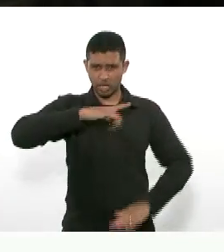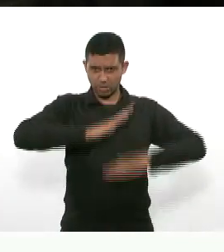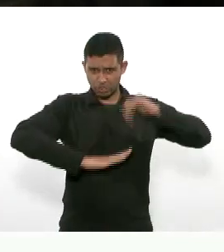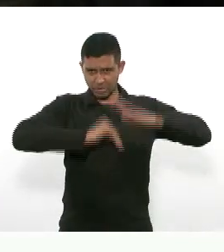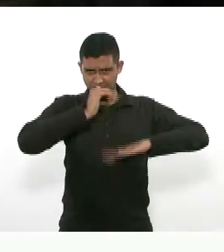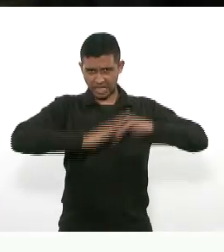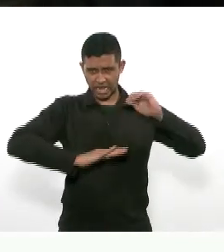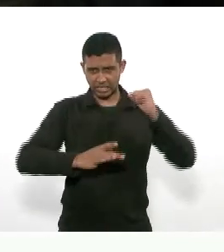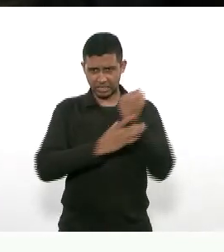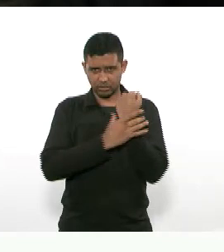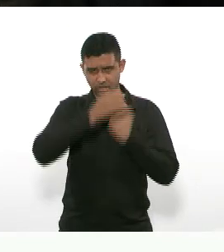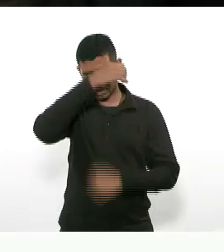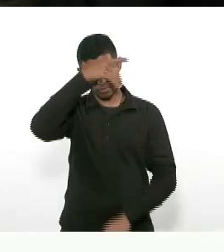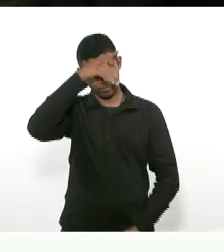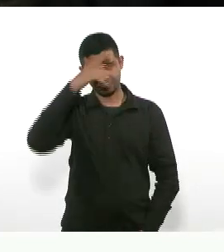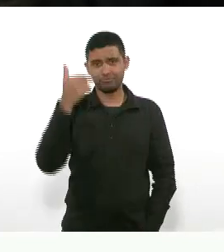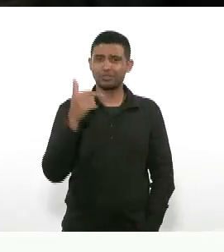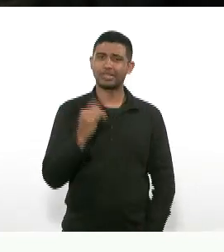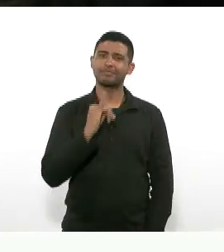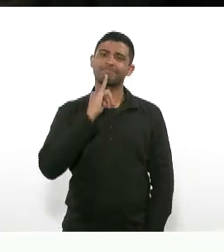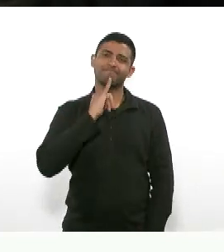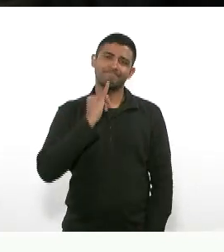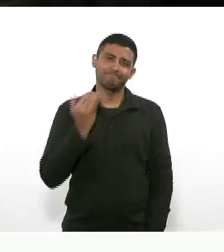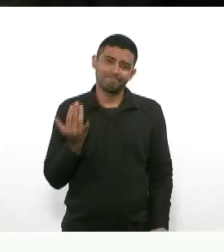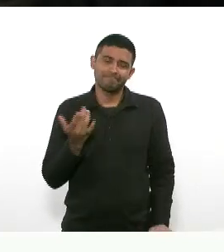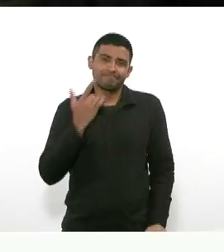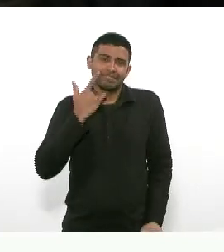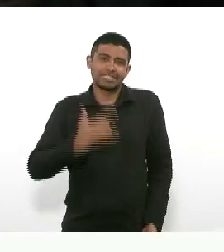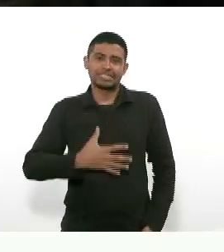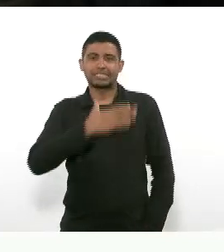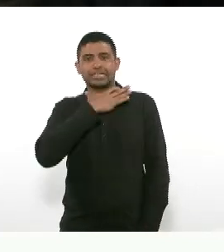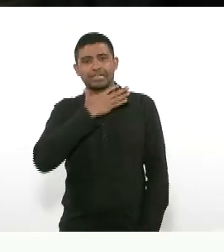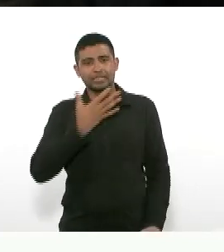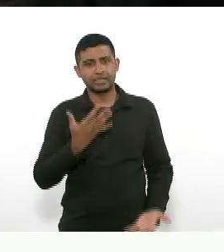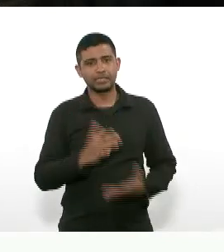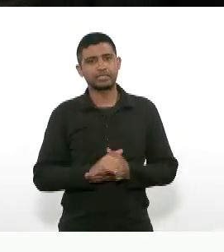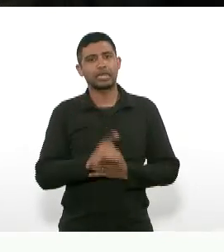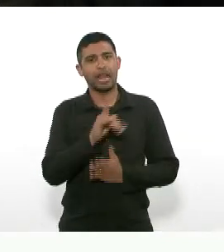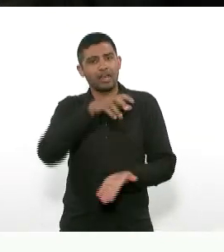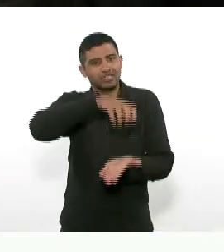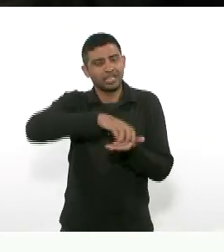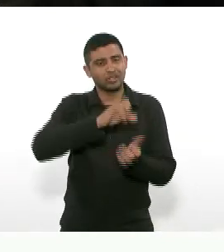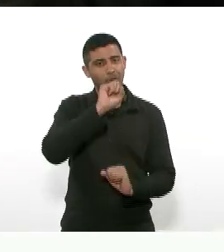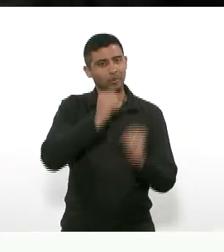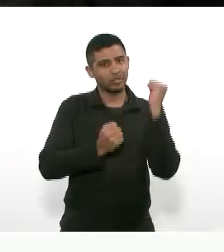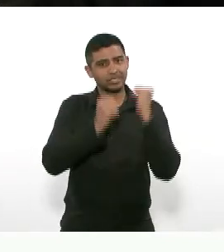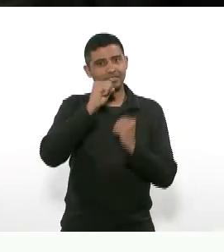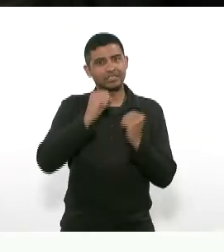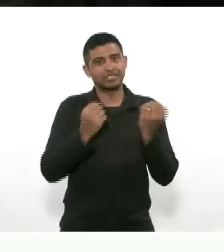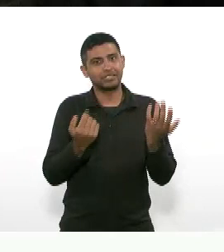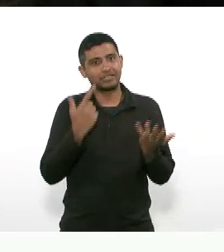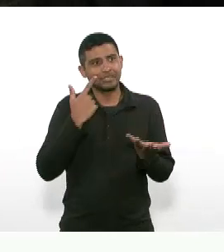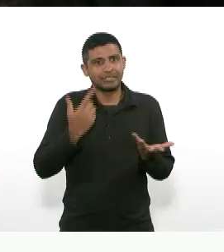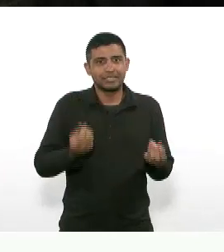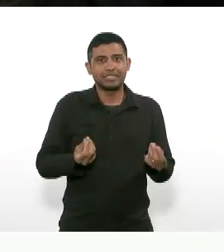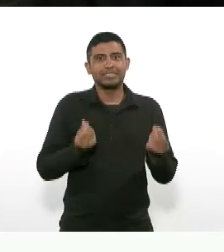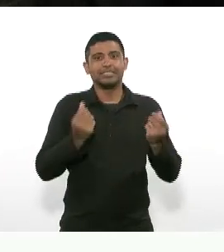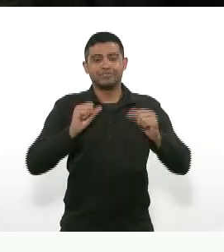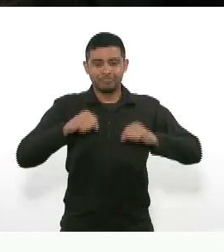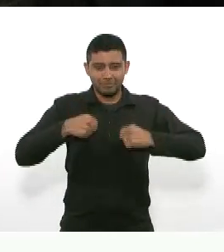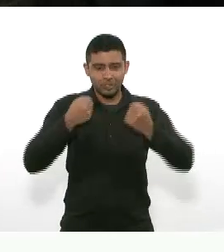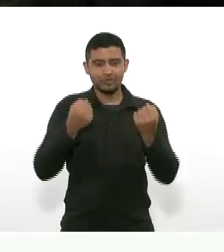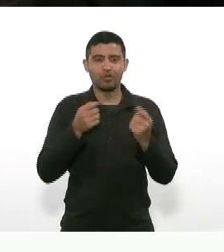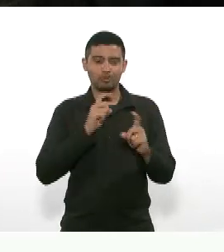pública. Infelizmente, com a crise, o setor produtivo teve que trazer esse tema e